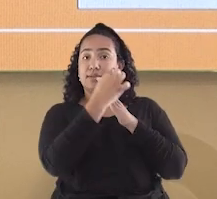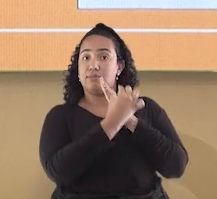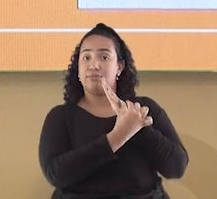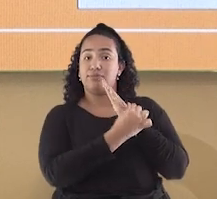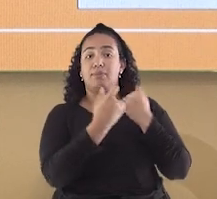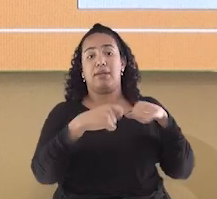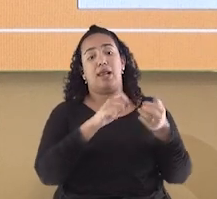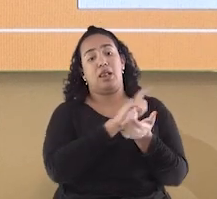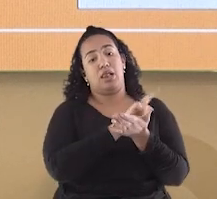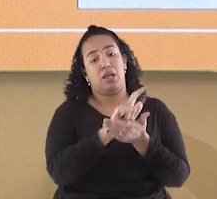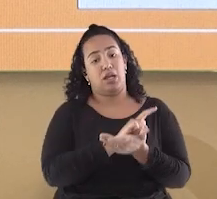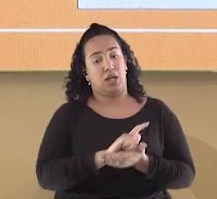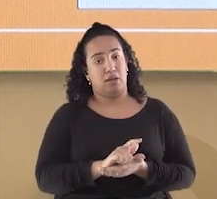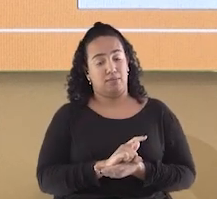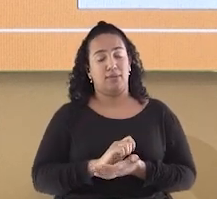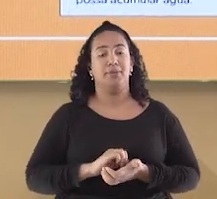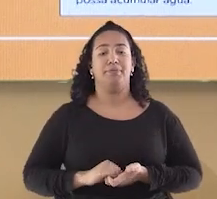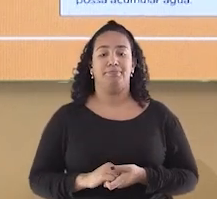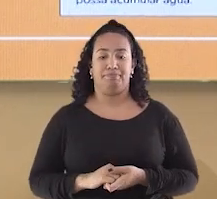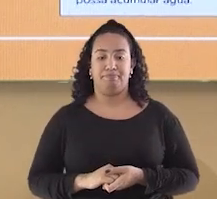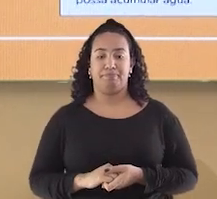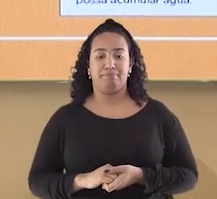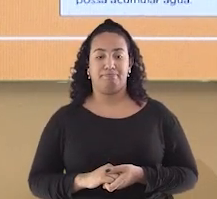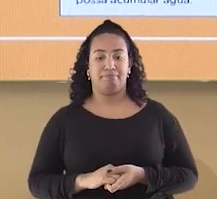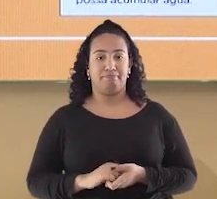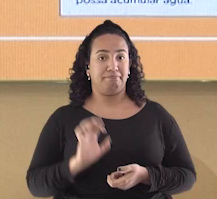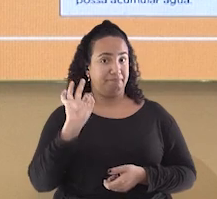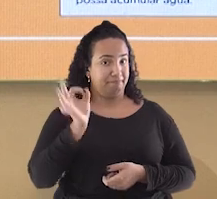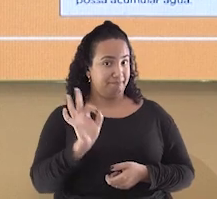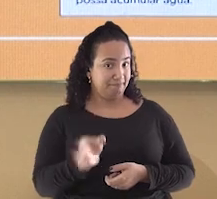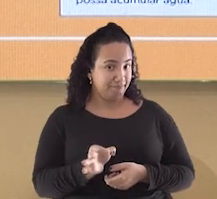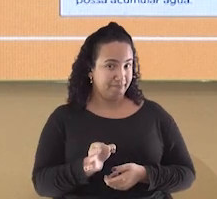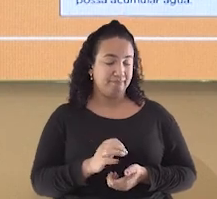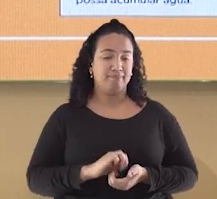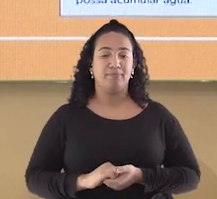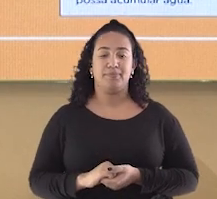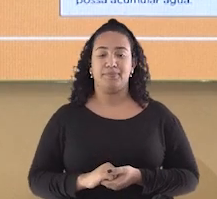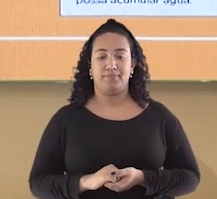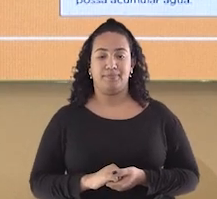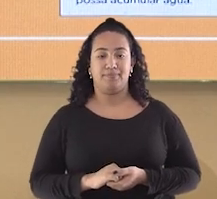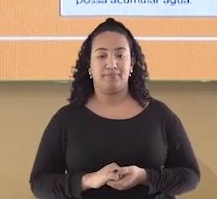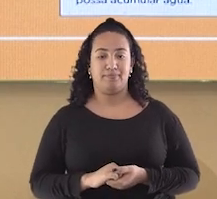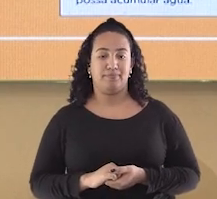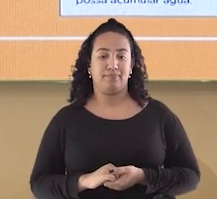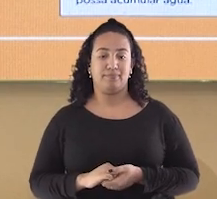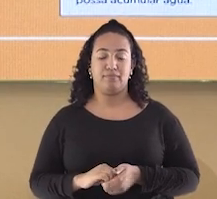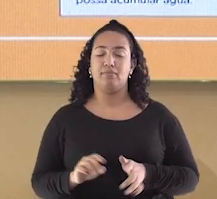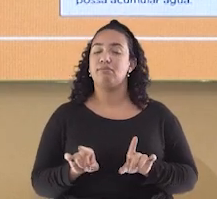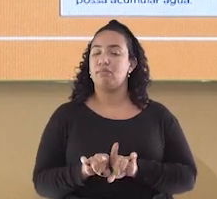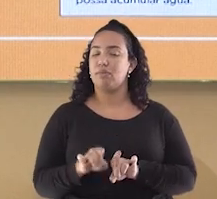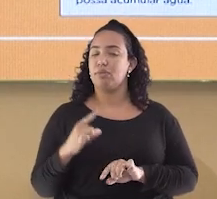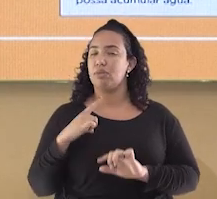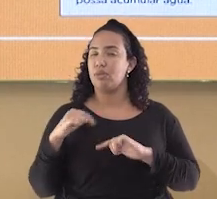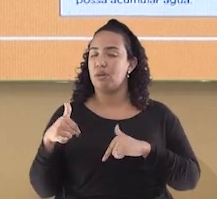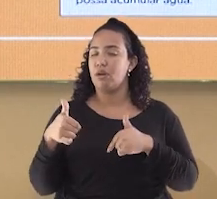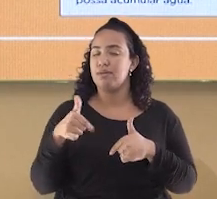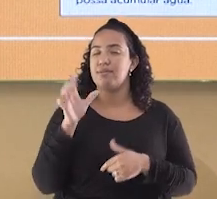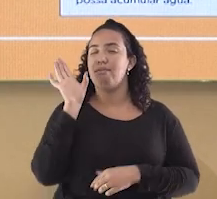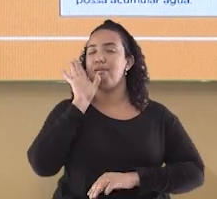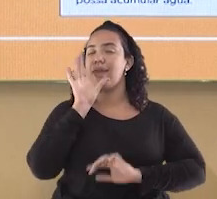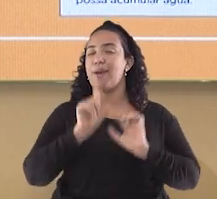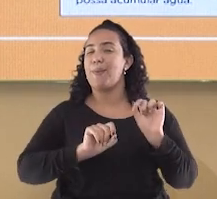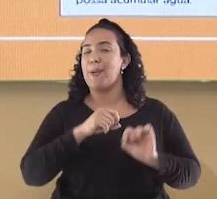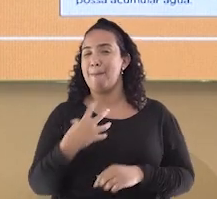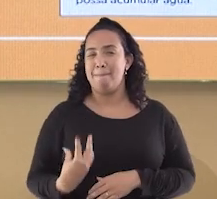a laje, certo? E sabe outra atitude bem legal? Marcar presença aqui com a gente. O QR Code está na tela e você pode fazer